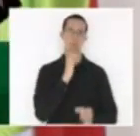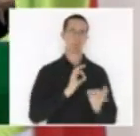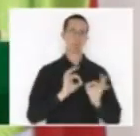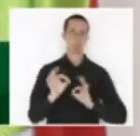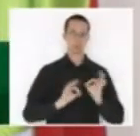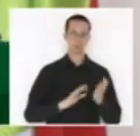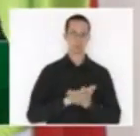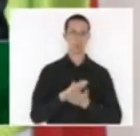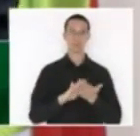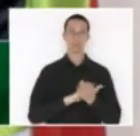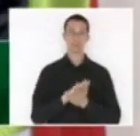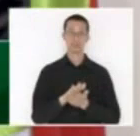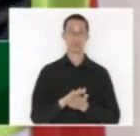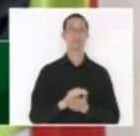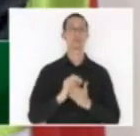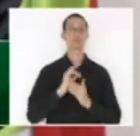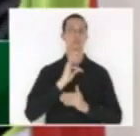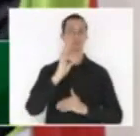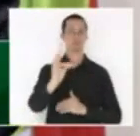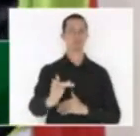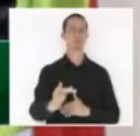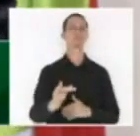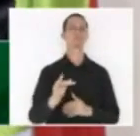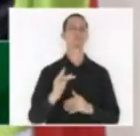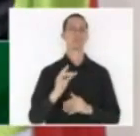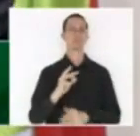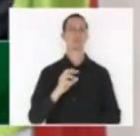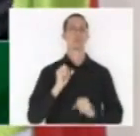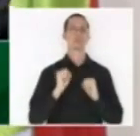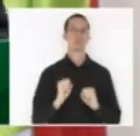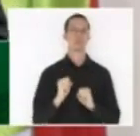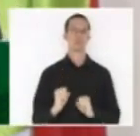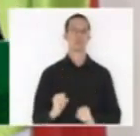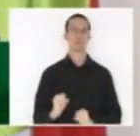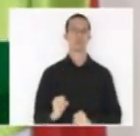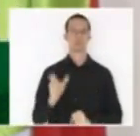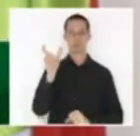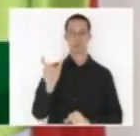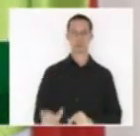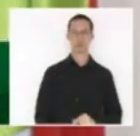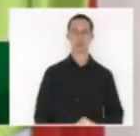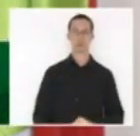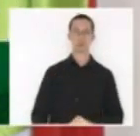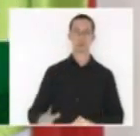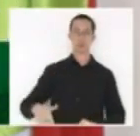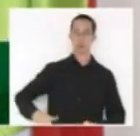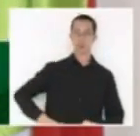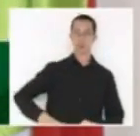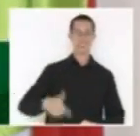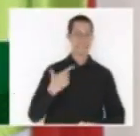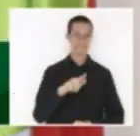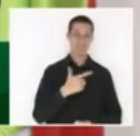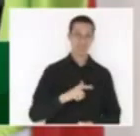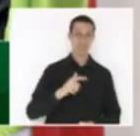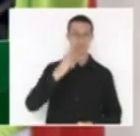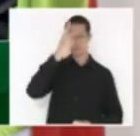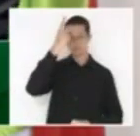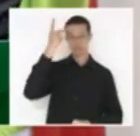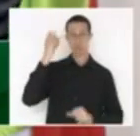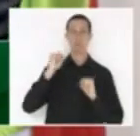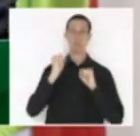nós ainda vamos chorar uma vítima por falta de estar com uma arma.